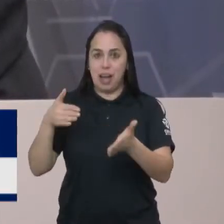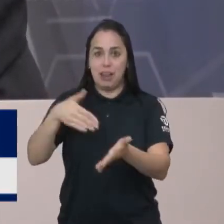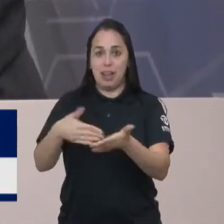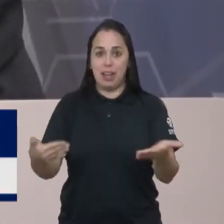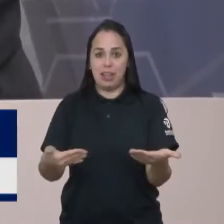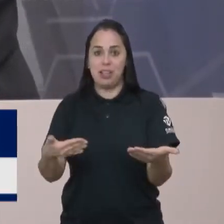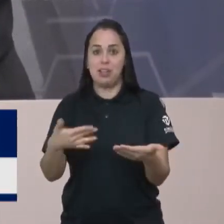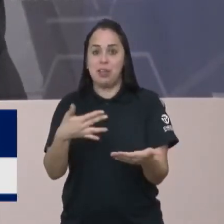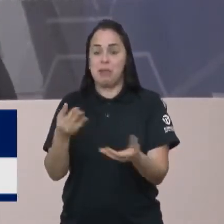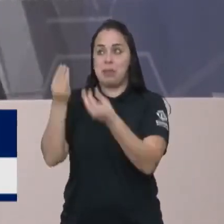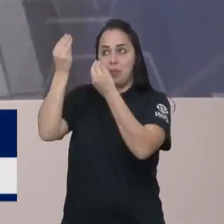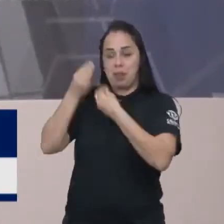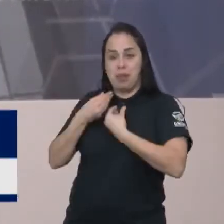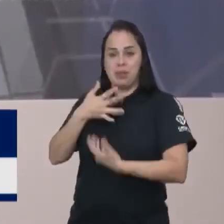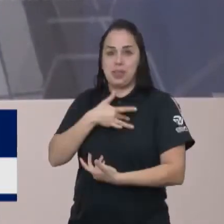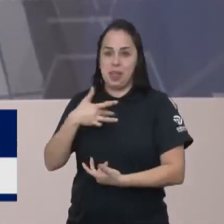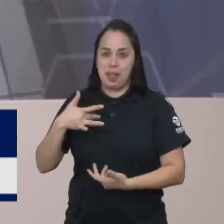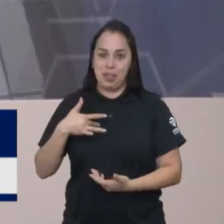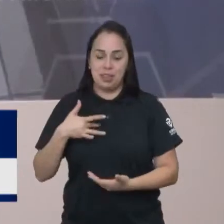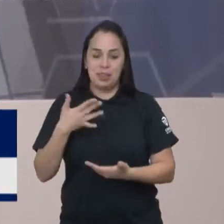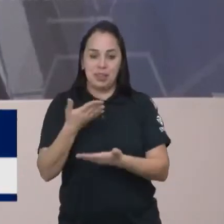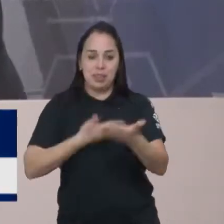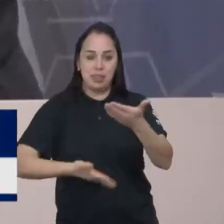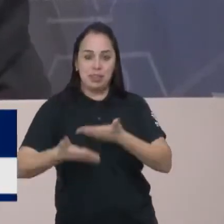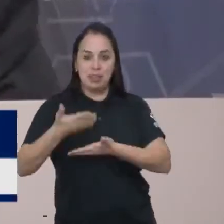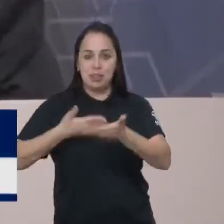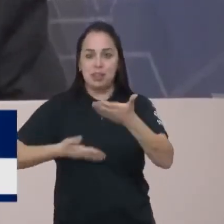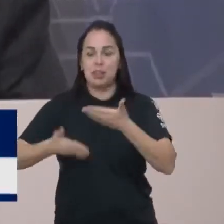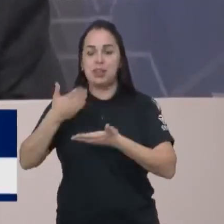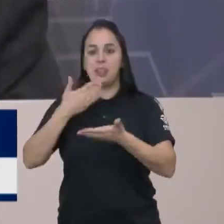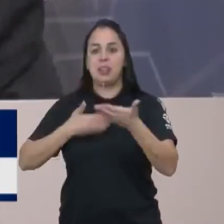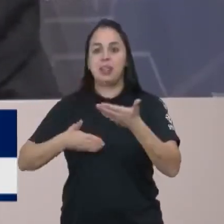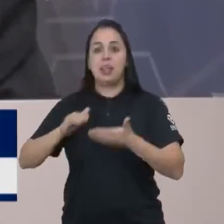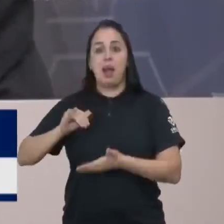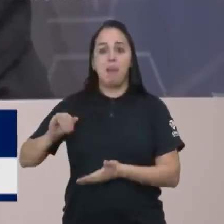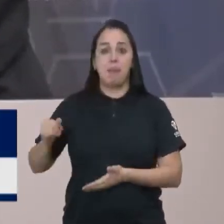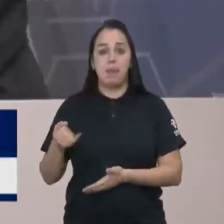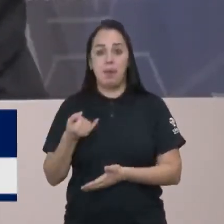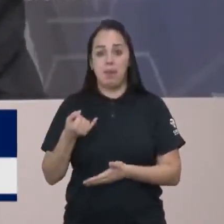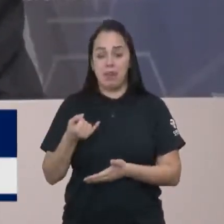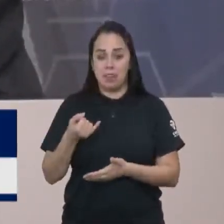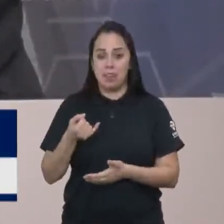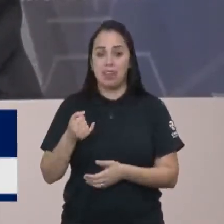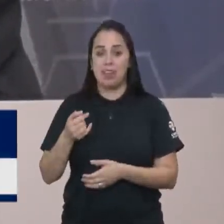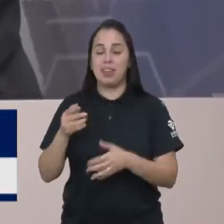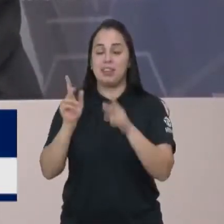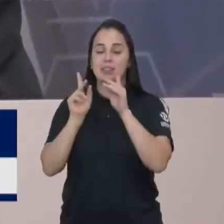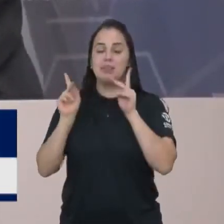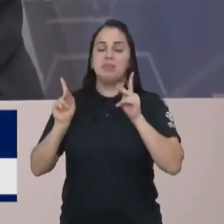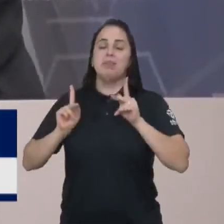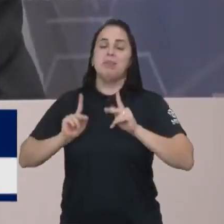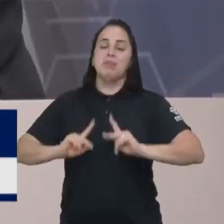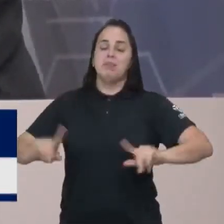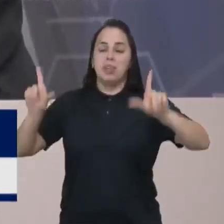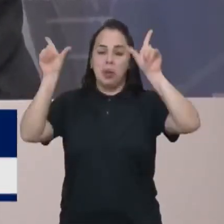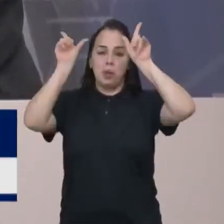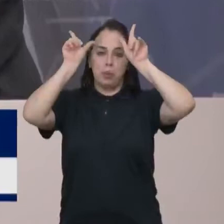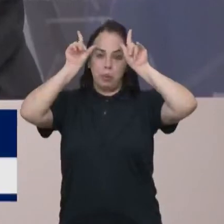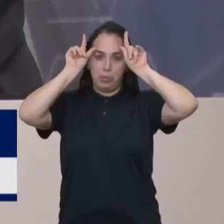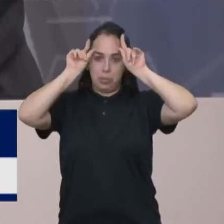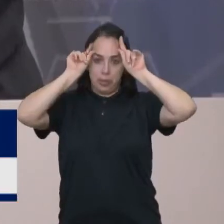grata convivência de todos vocês, podendo desfrutar desse estado de paz interior e